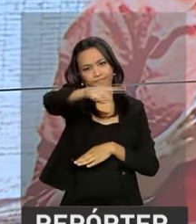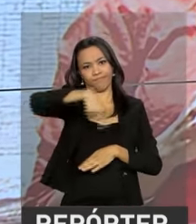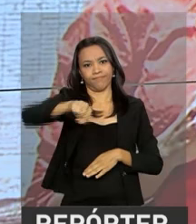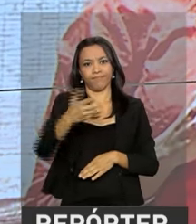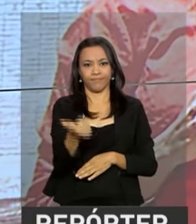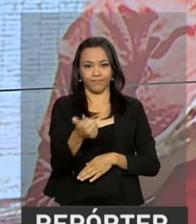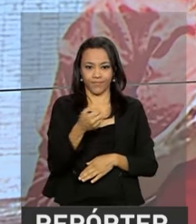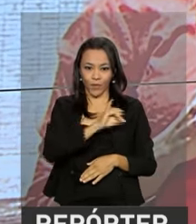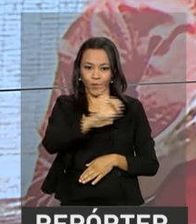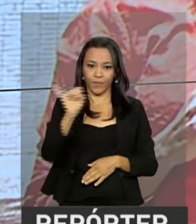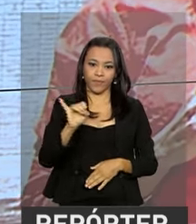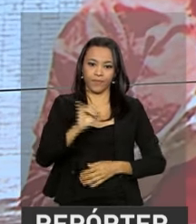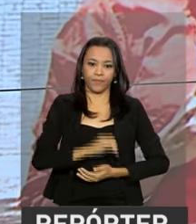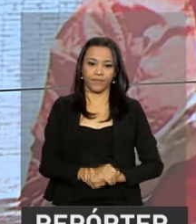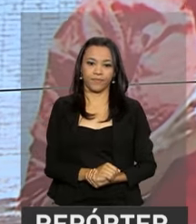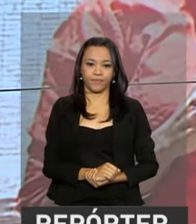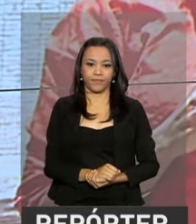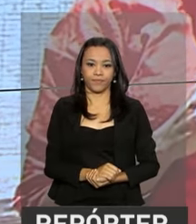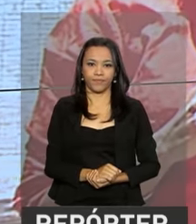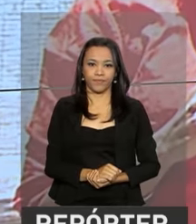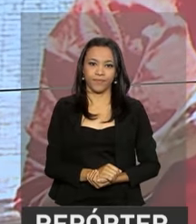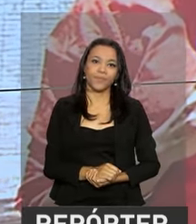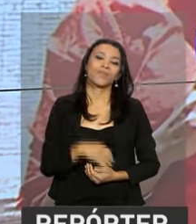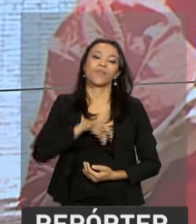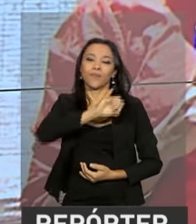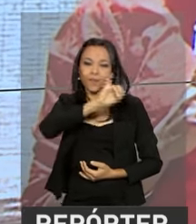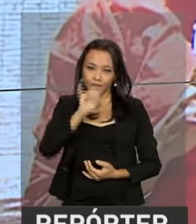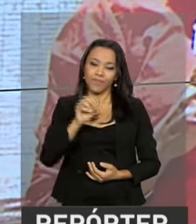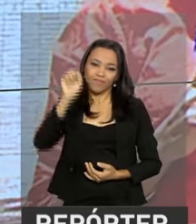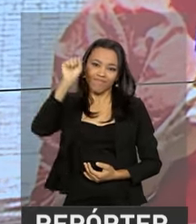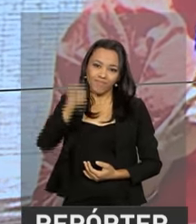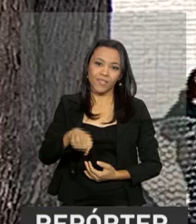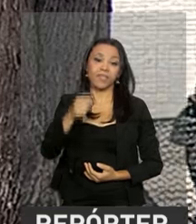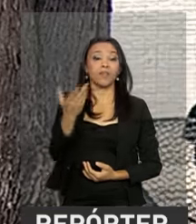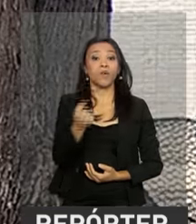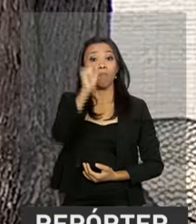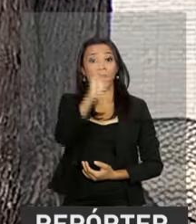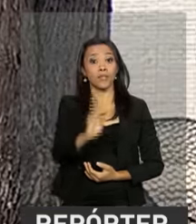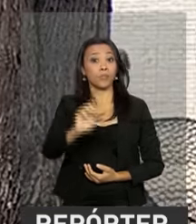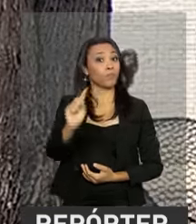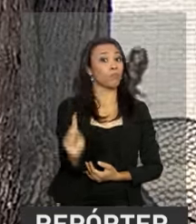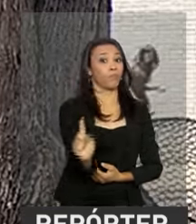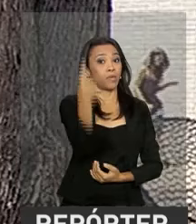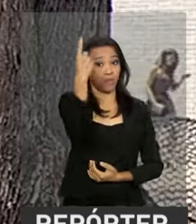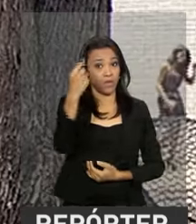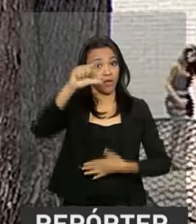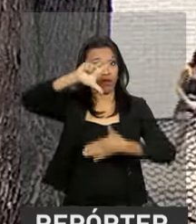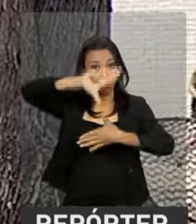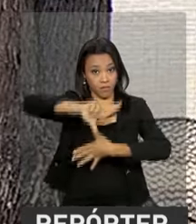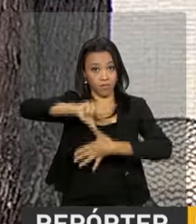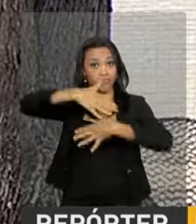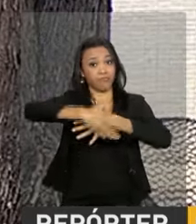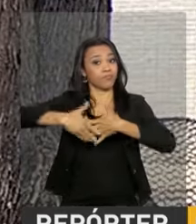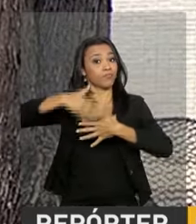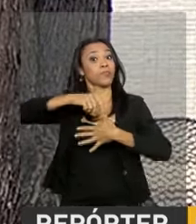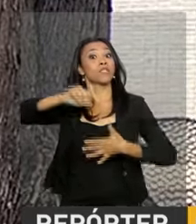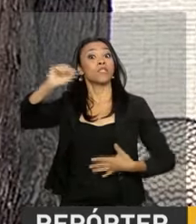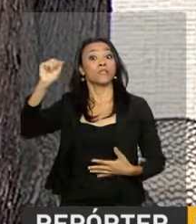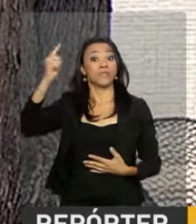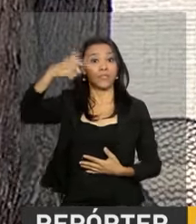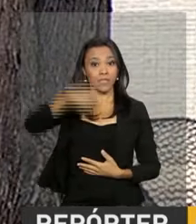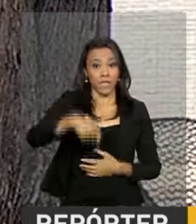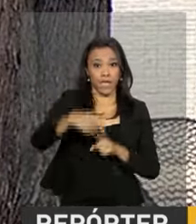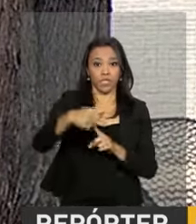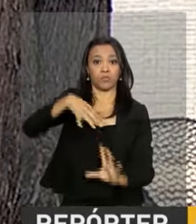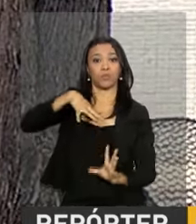gente. Oi, Gabri. Oi, Leandro, é isso mesmo. O Brasil vai ser o primeiro da América Latina e o sétimo